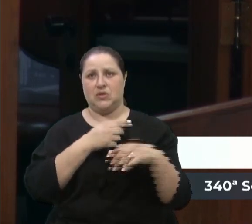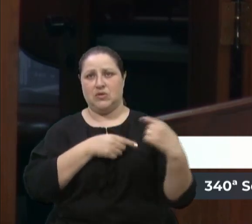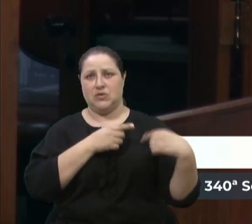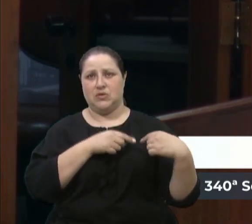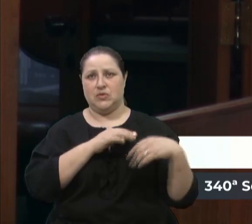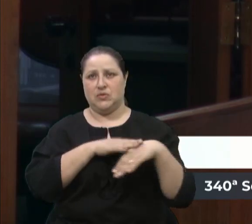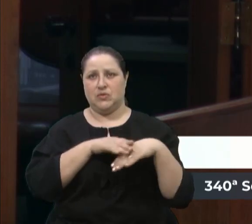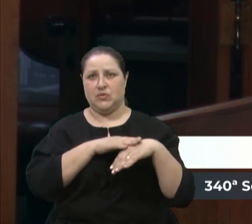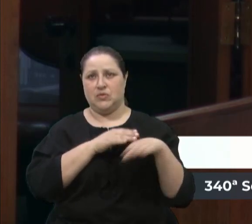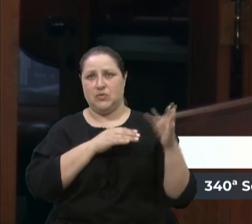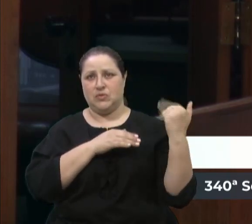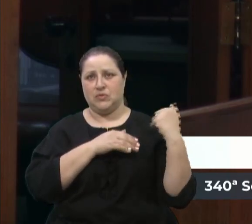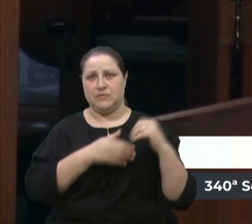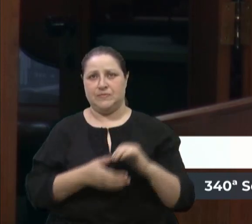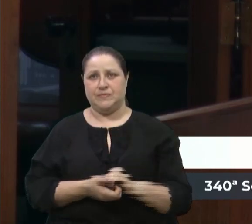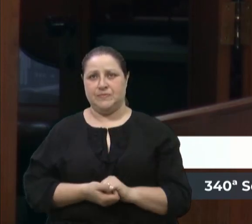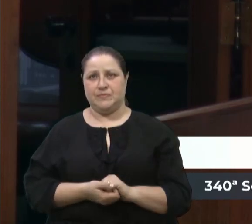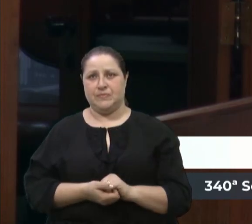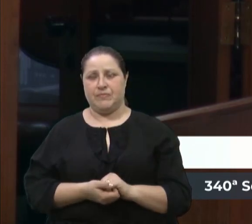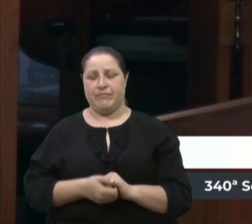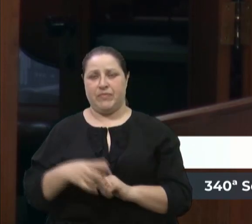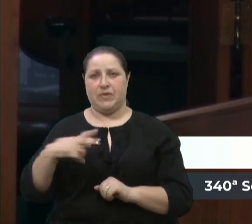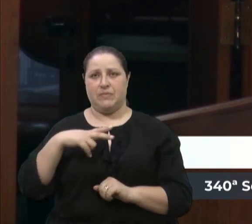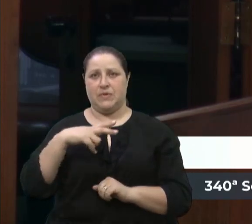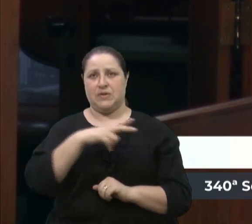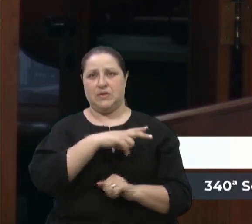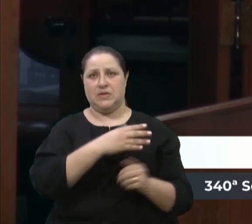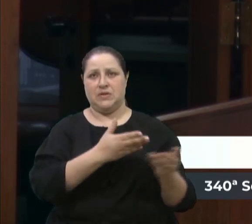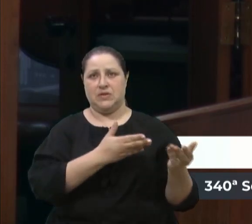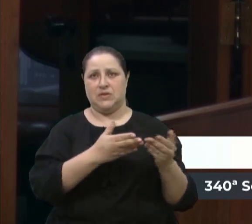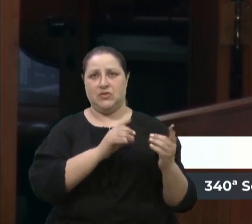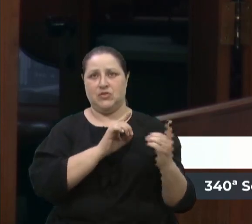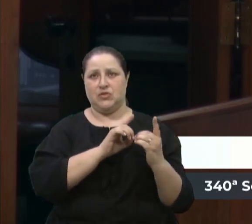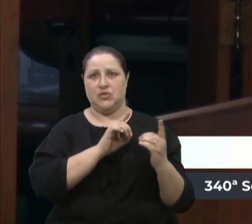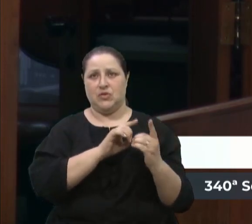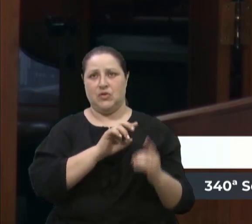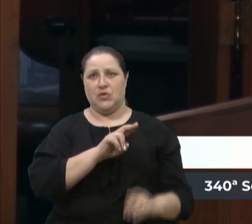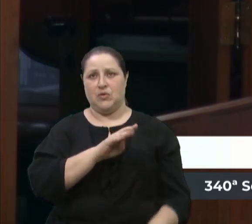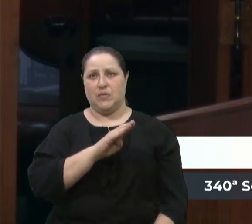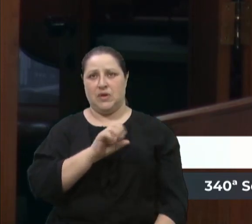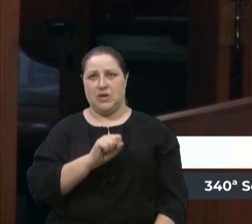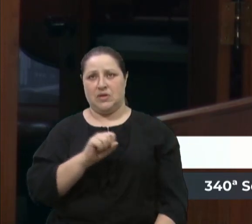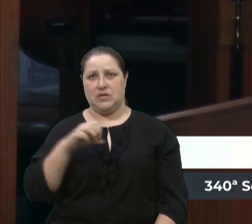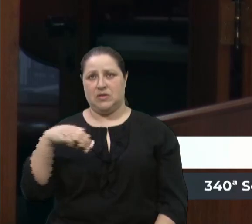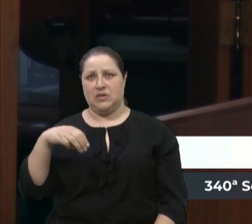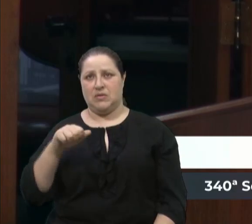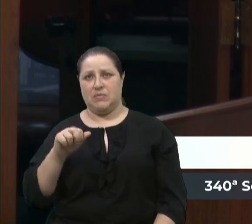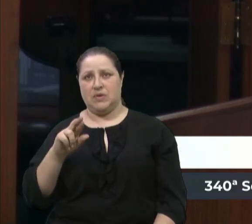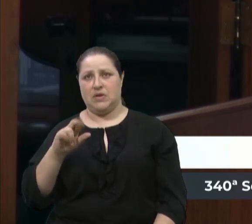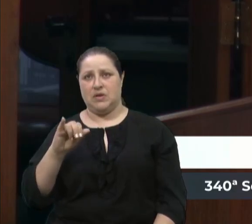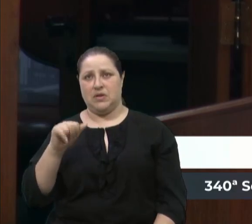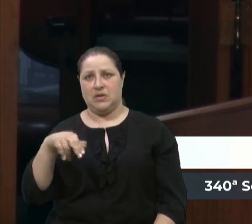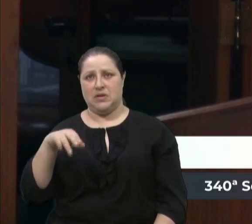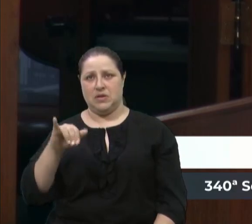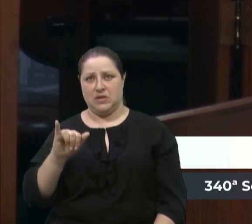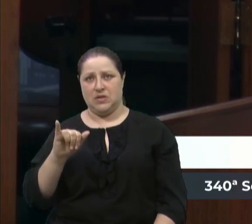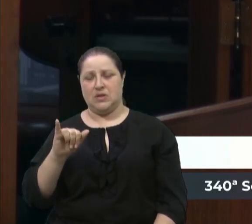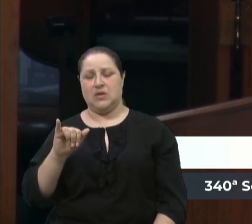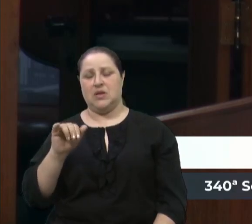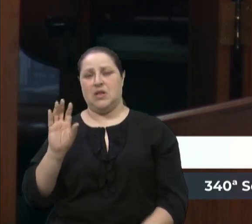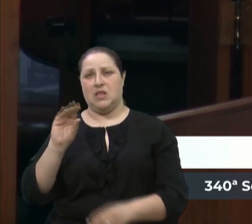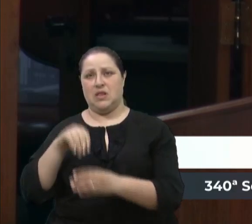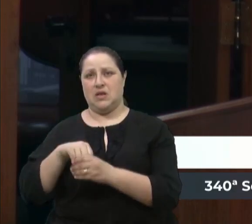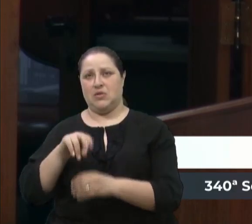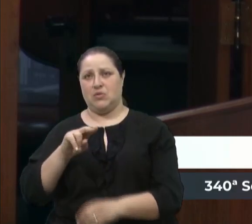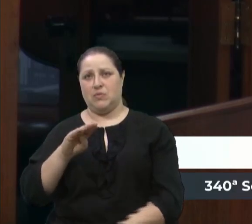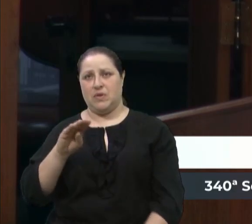dia. Pacientes serão atendidos pela equipe da UBS Mariani na UBS Reolon,